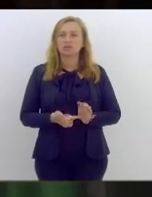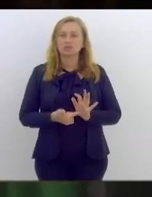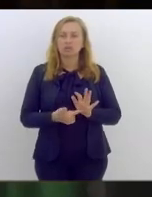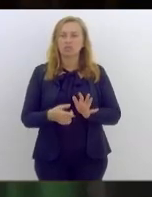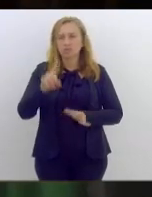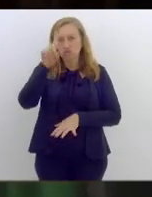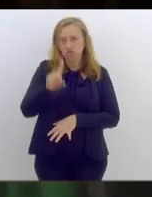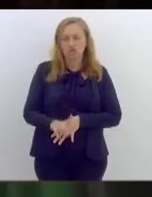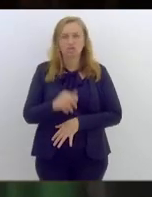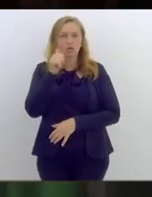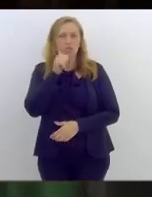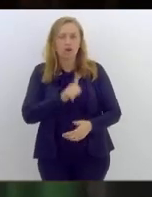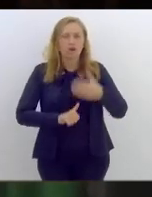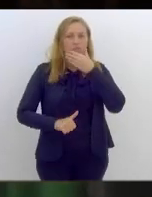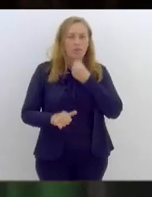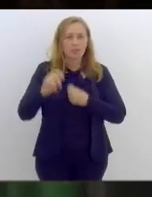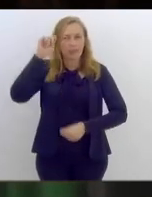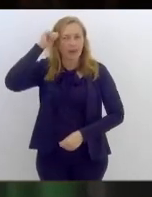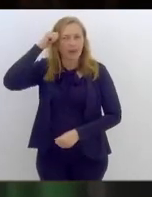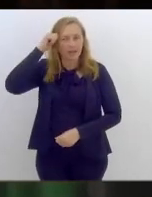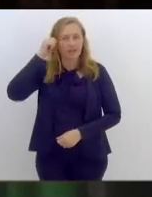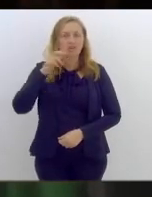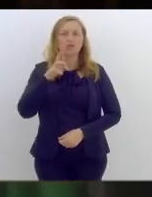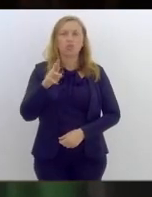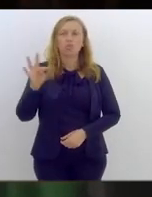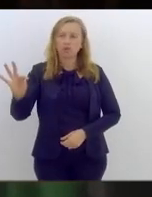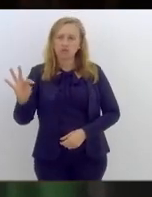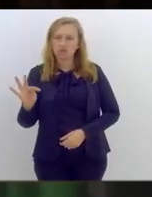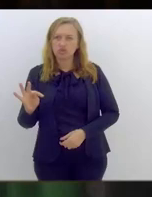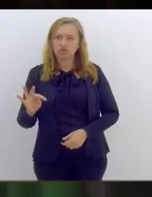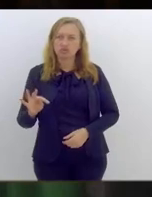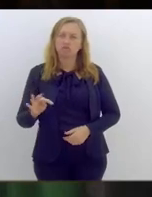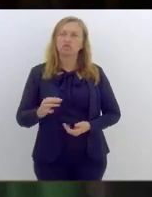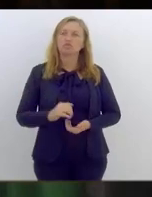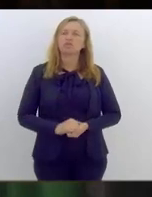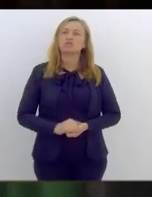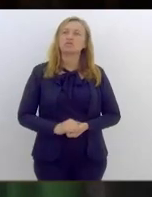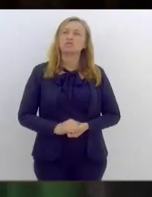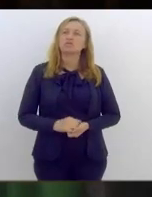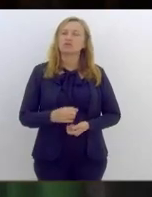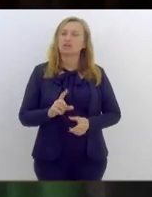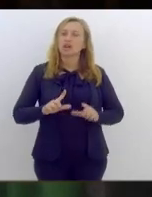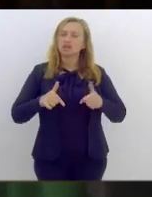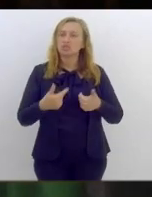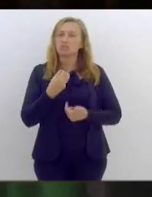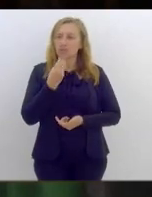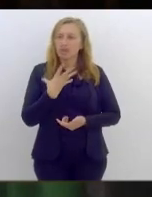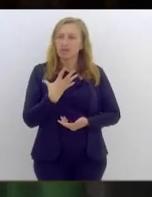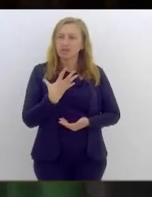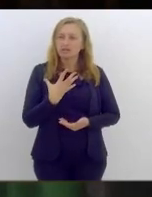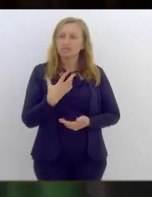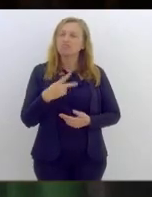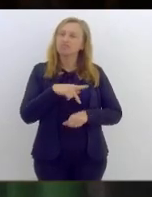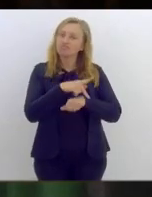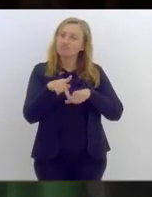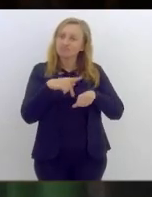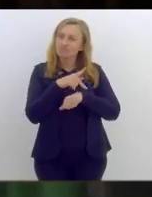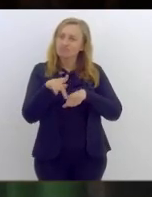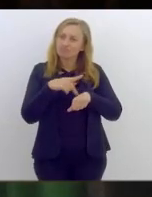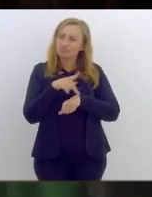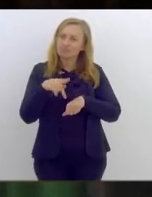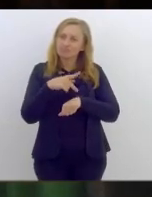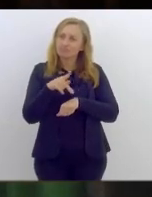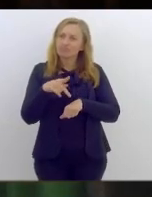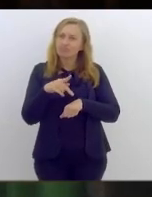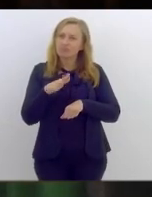homem, como mulher negra, né? Ruth de Souza carregou isso muito bem. Né? Em um país de